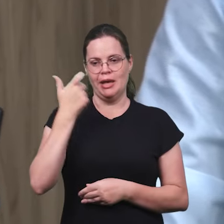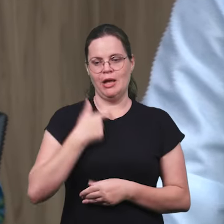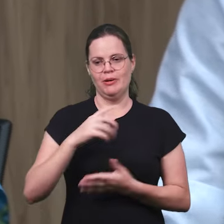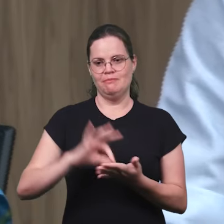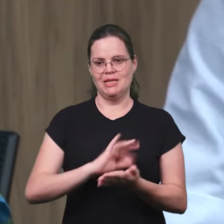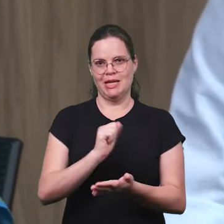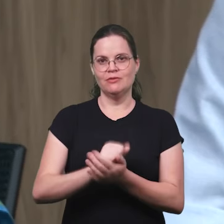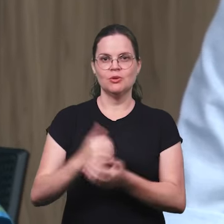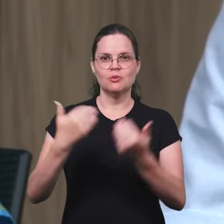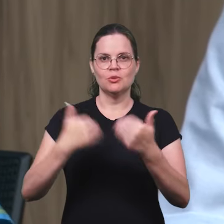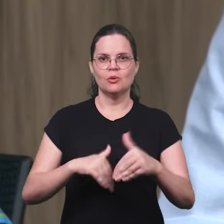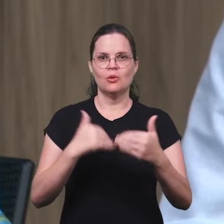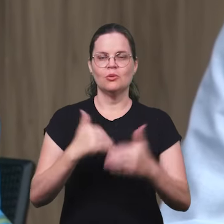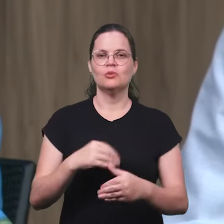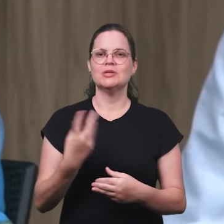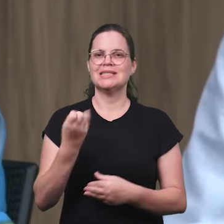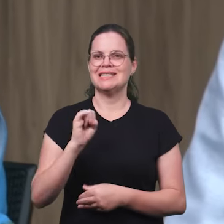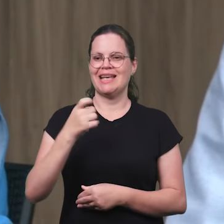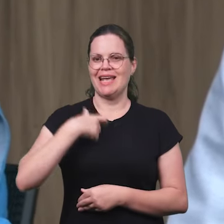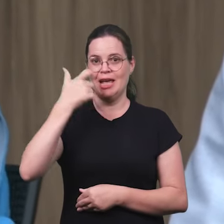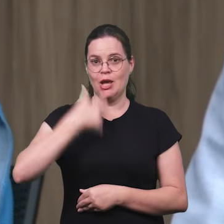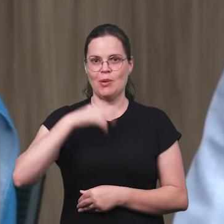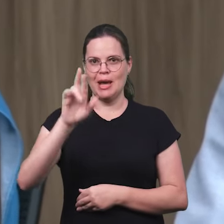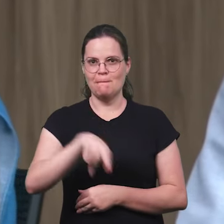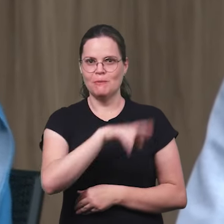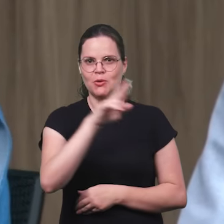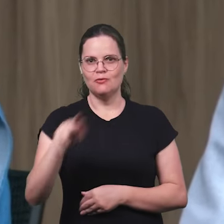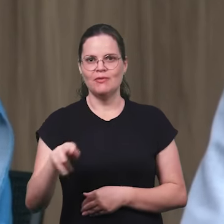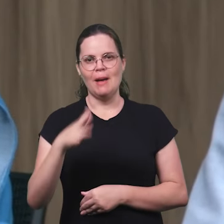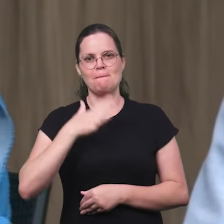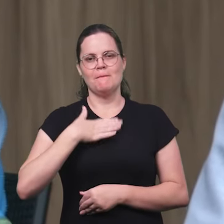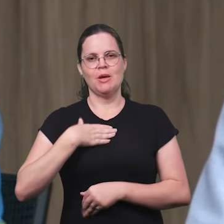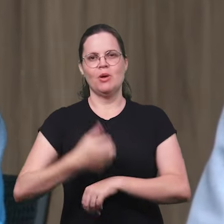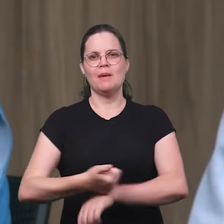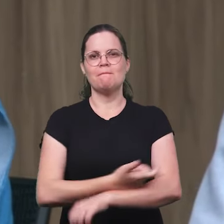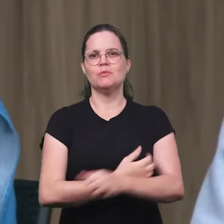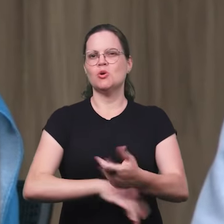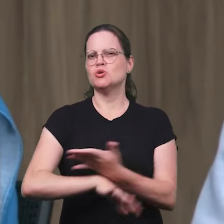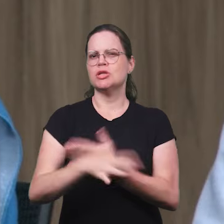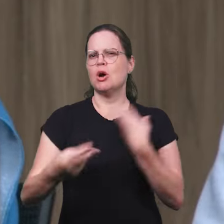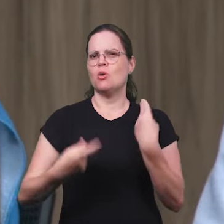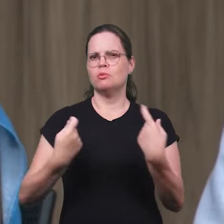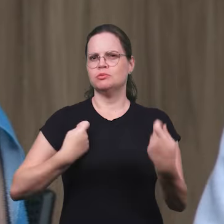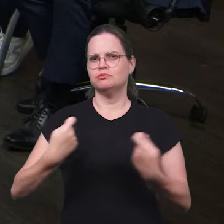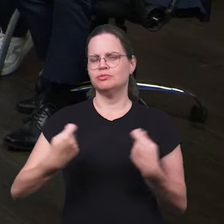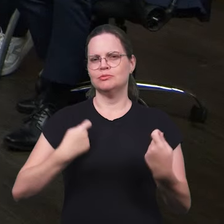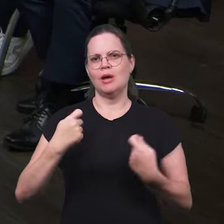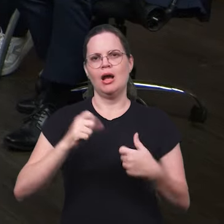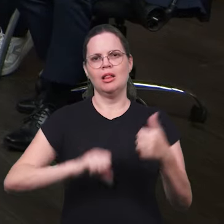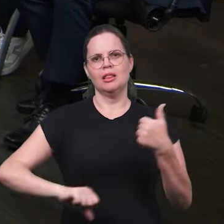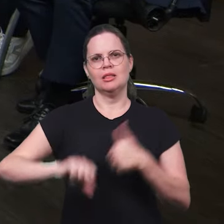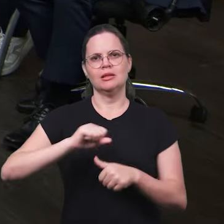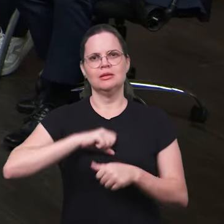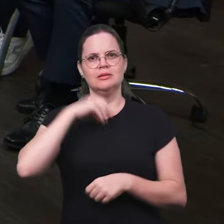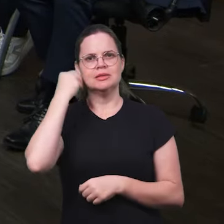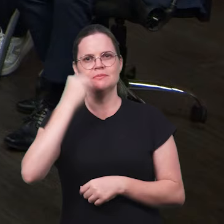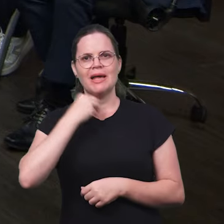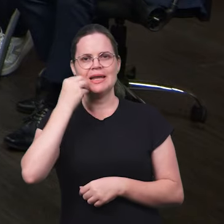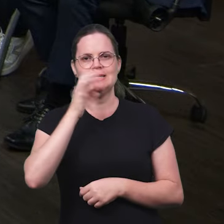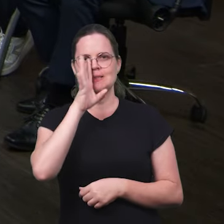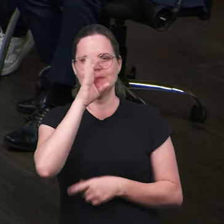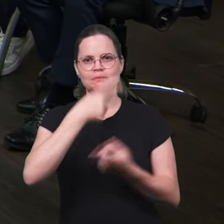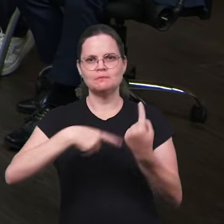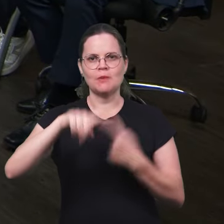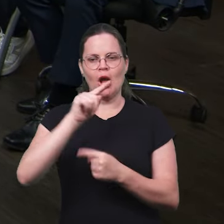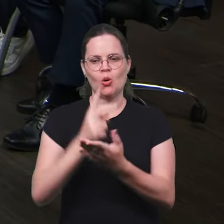concurso e transformar essa experiência numa motivação para continuar estudando? Muito boa pergunta, Maria Eduarda.